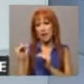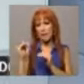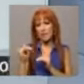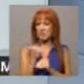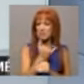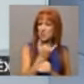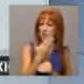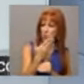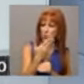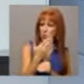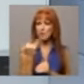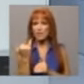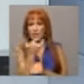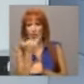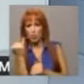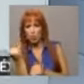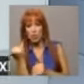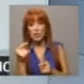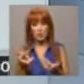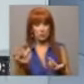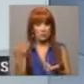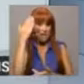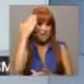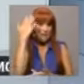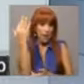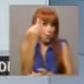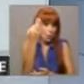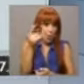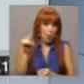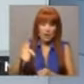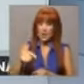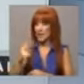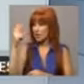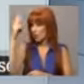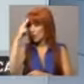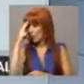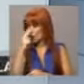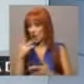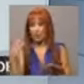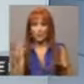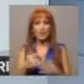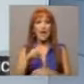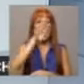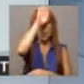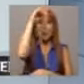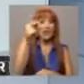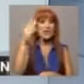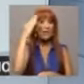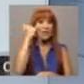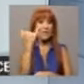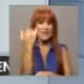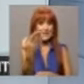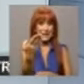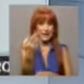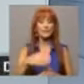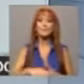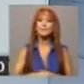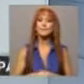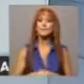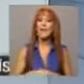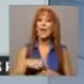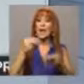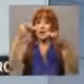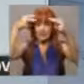os 21 e os 22 graus, que é o que se prevê para o Porto e para Viana do Castelo. Braga prevê 27 graus Celsius. Para a